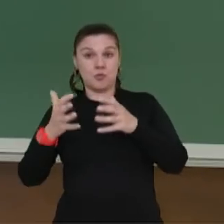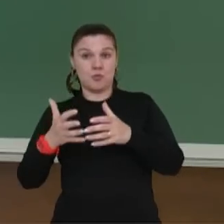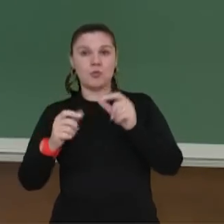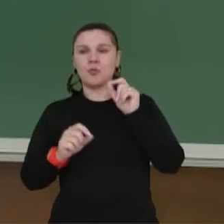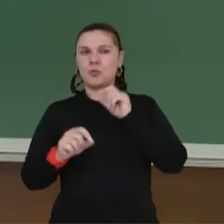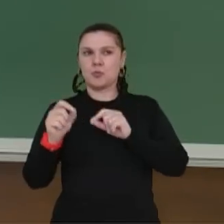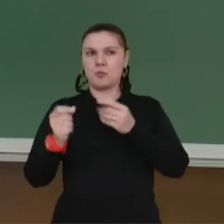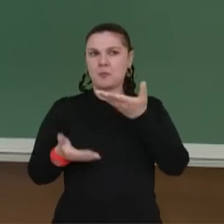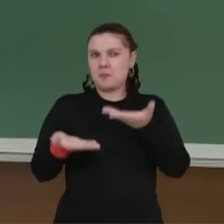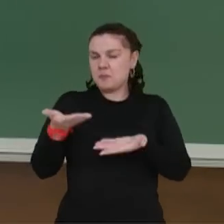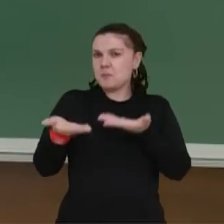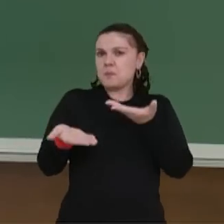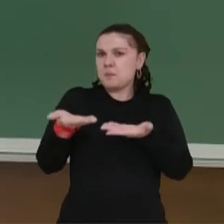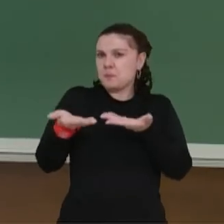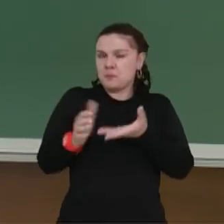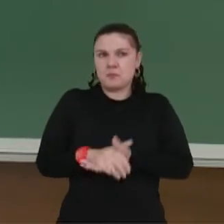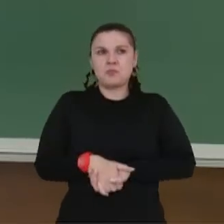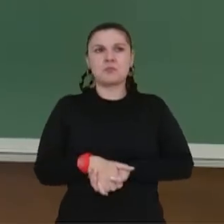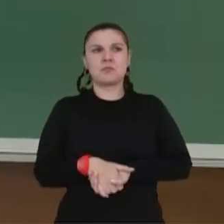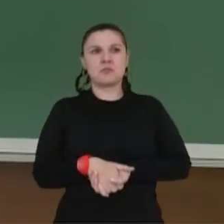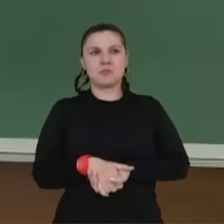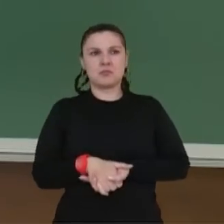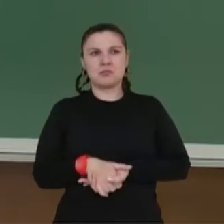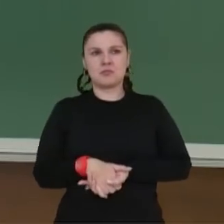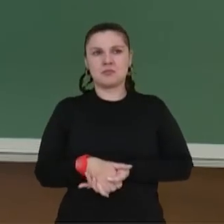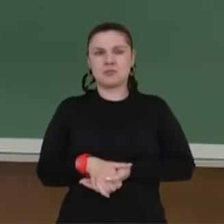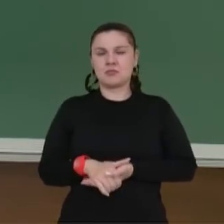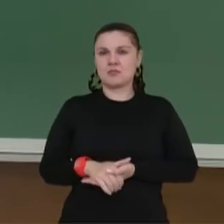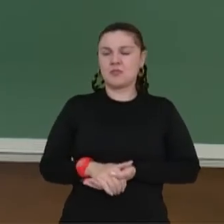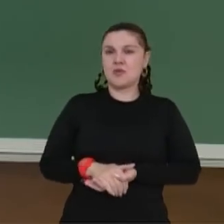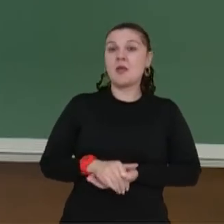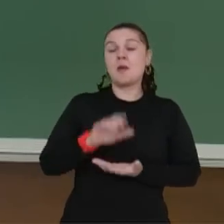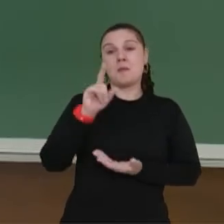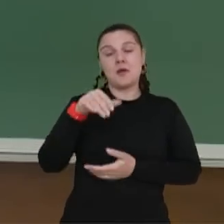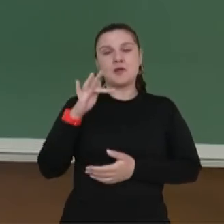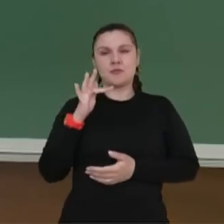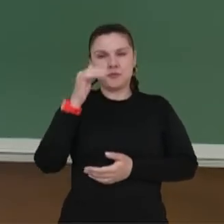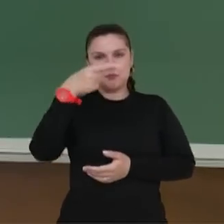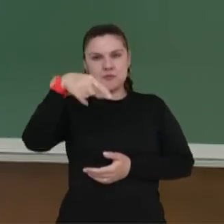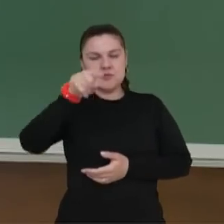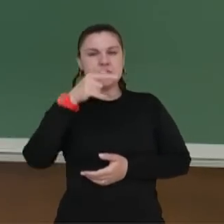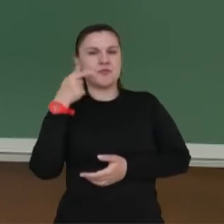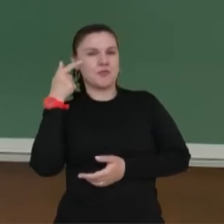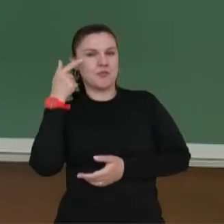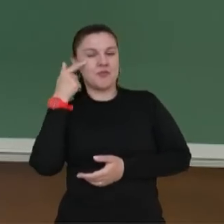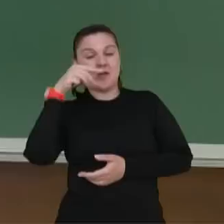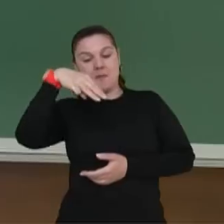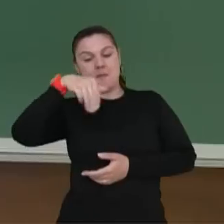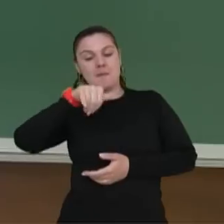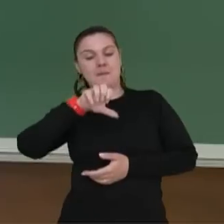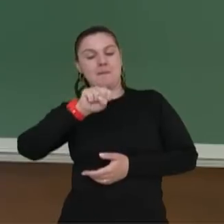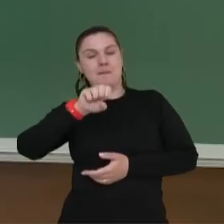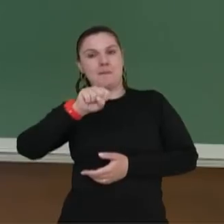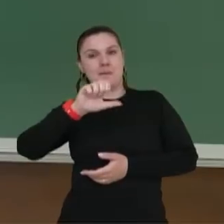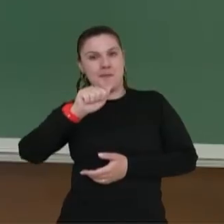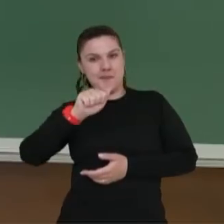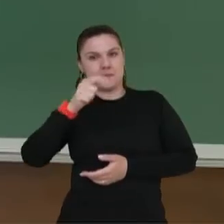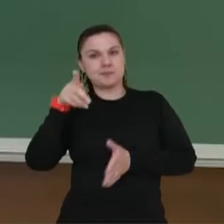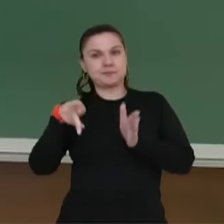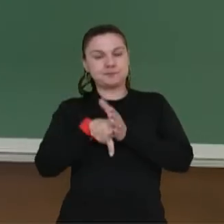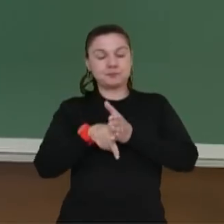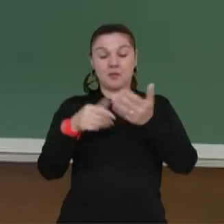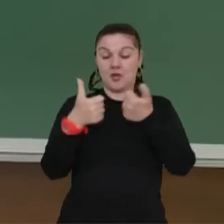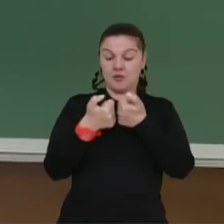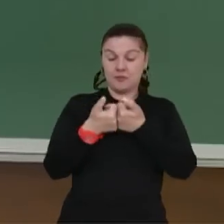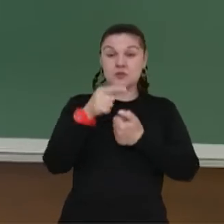massa, ou o peso, como a gente fala grosseiramente, né? Mas mais para frente você vai aprender lá em ciências, na parte de